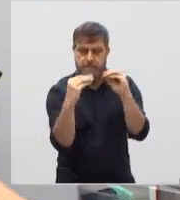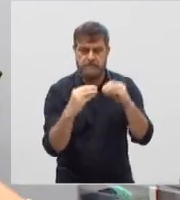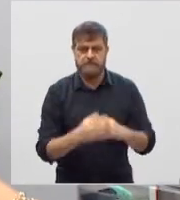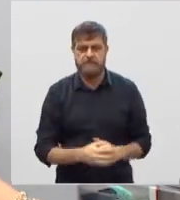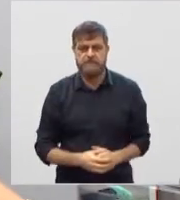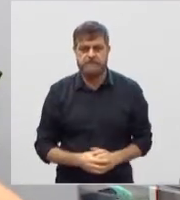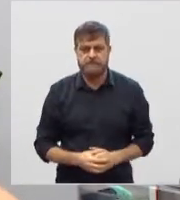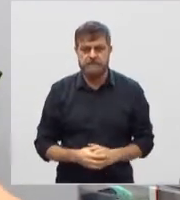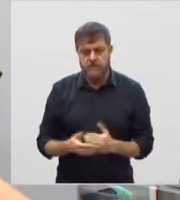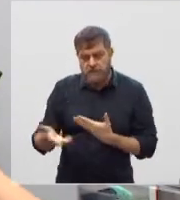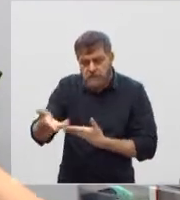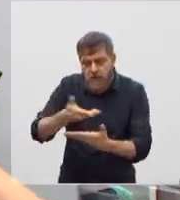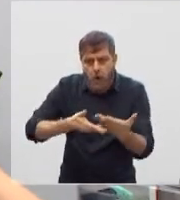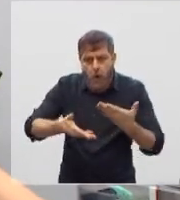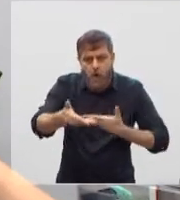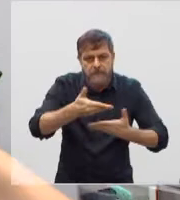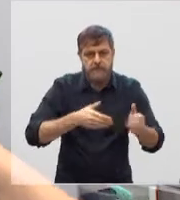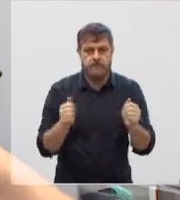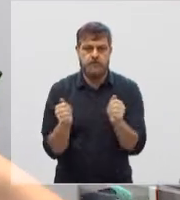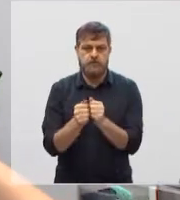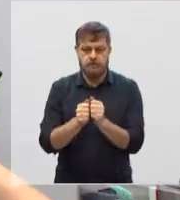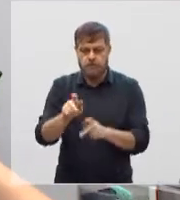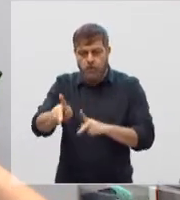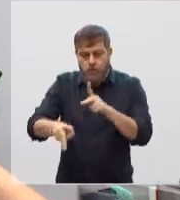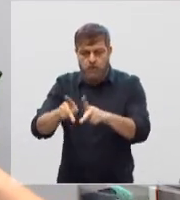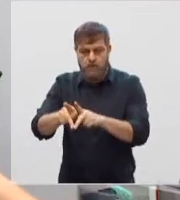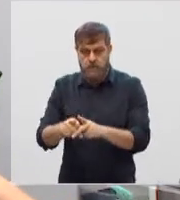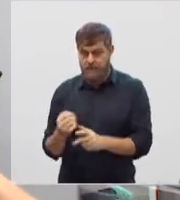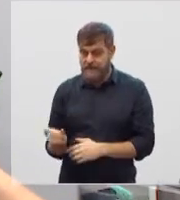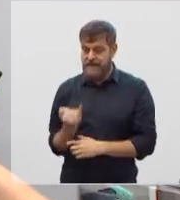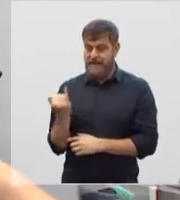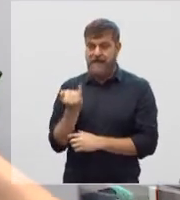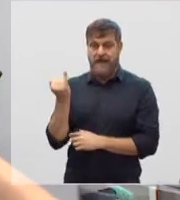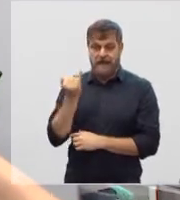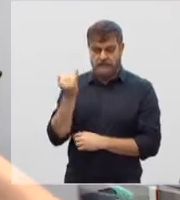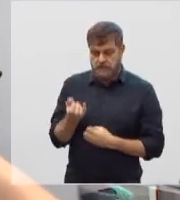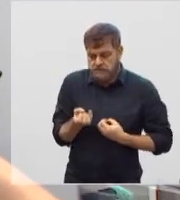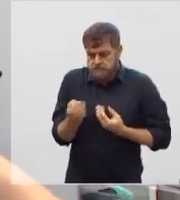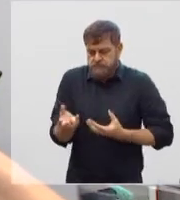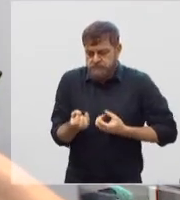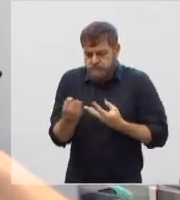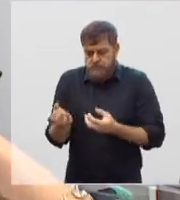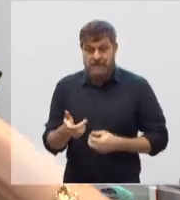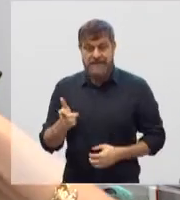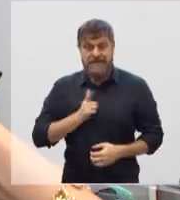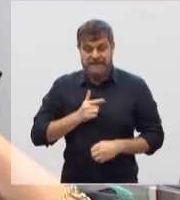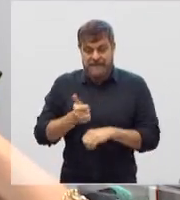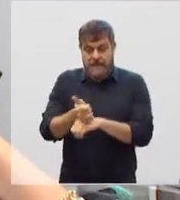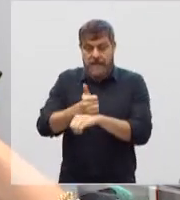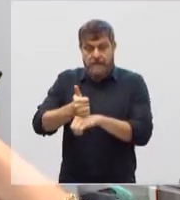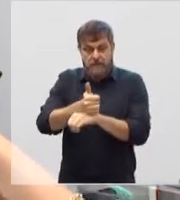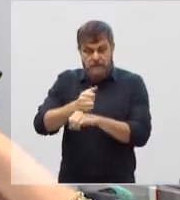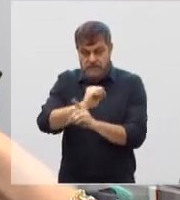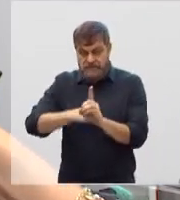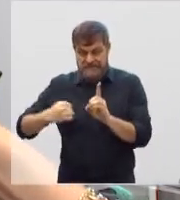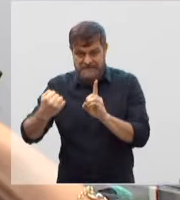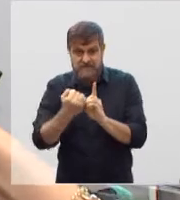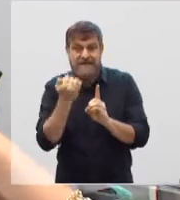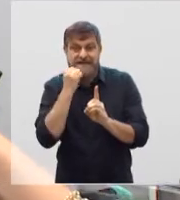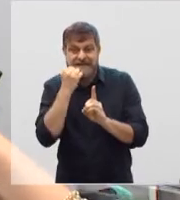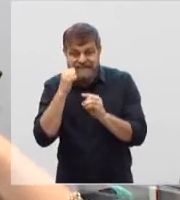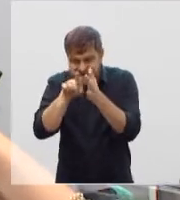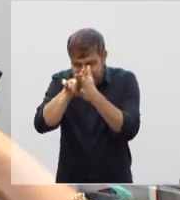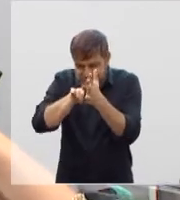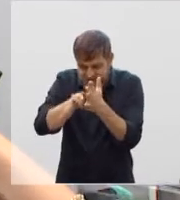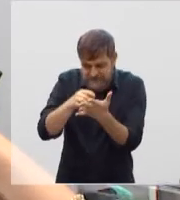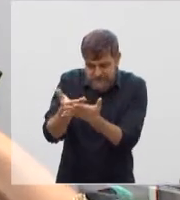estarão aqui compartilhando com a população para explicar a importância de ter pessoas que